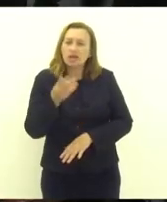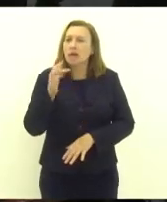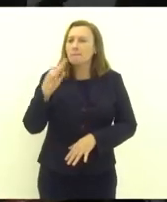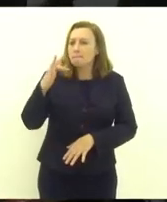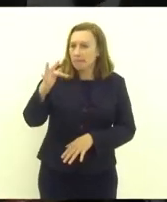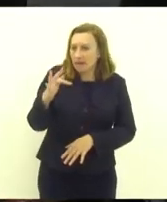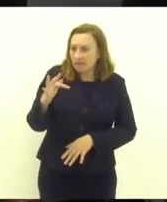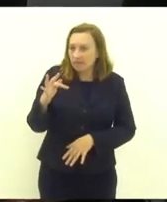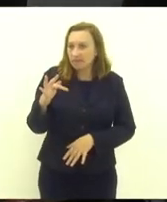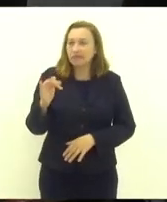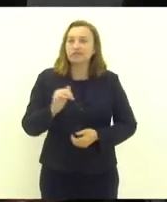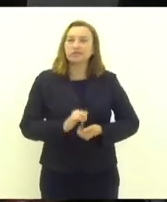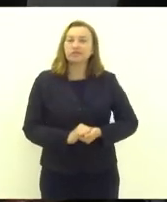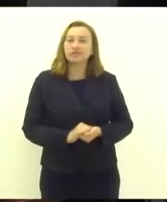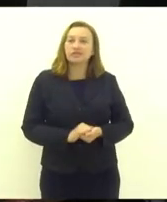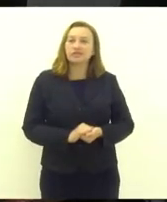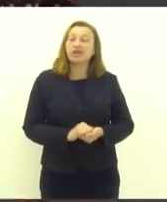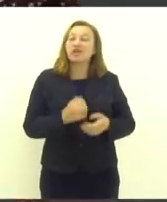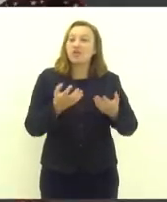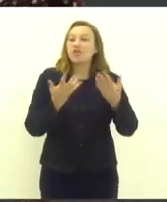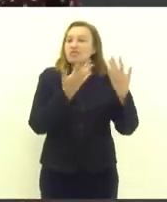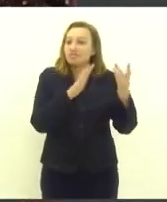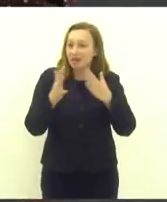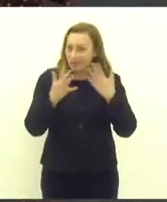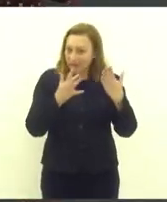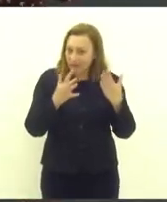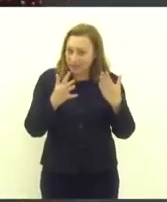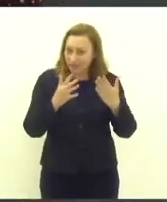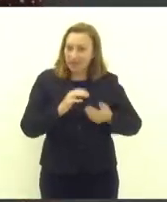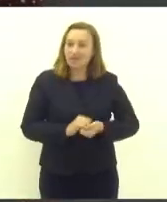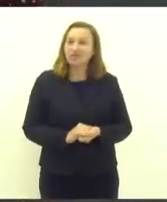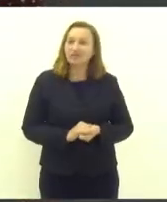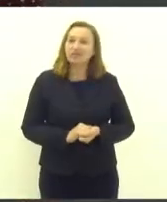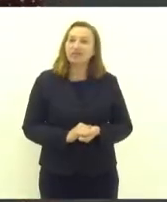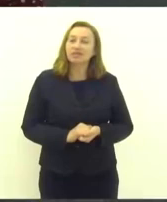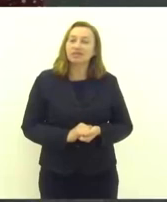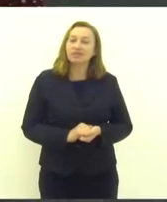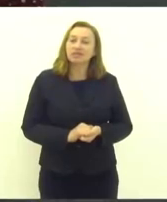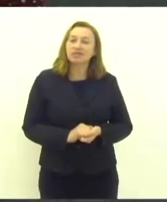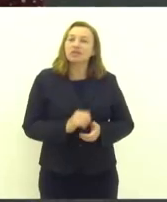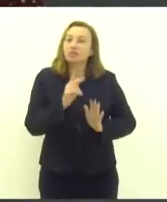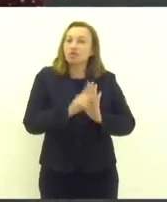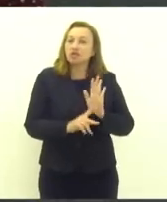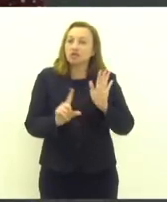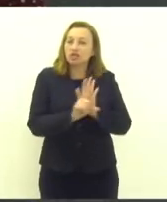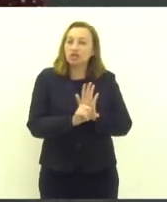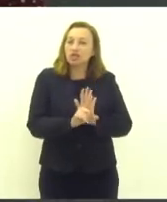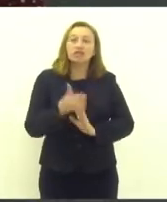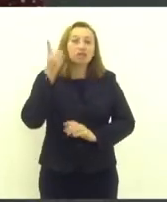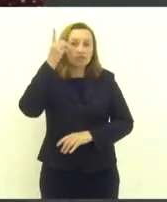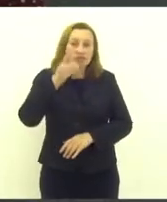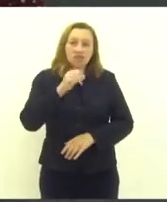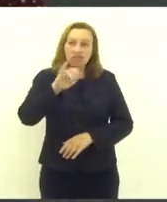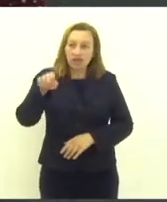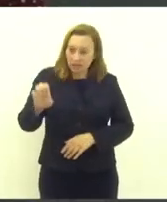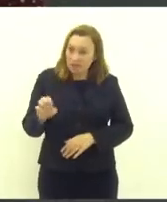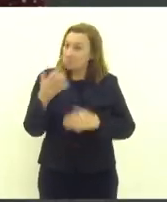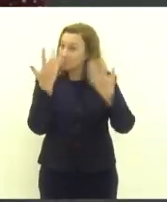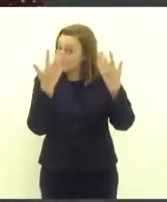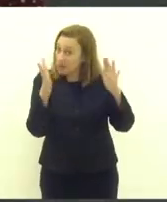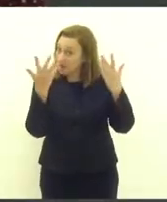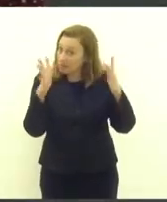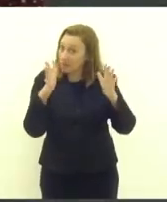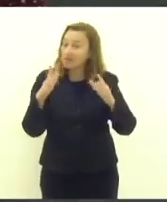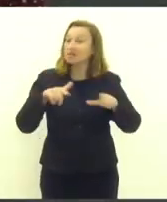brevemente eu quero saudar e paramenizar o projeto de lei do deputado Jair Parabéns que a gente